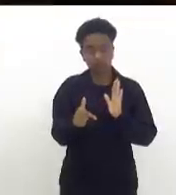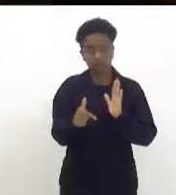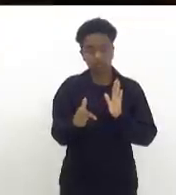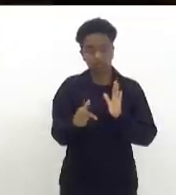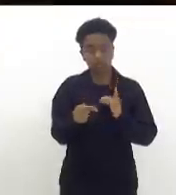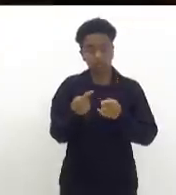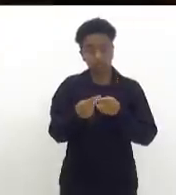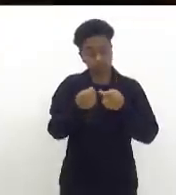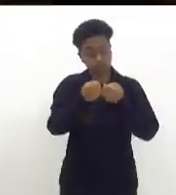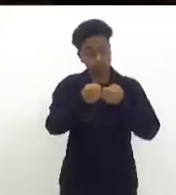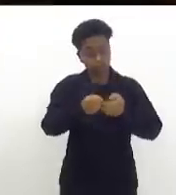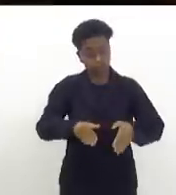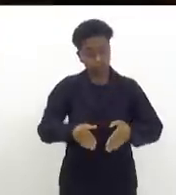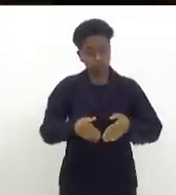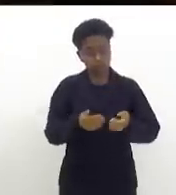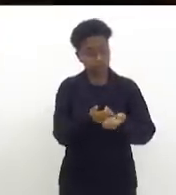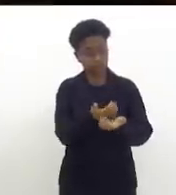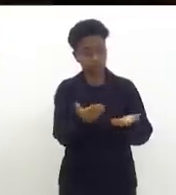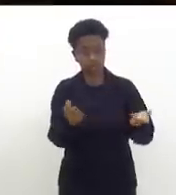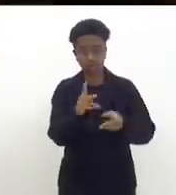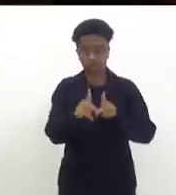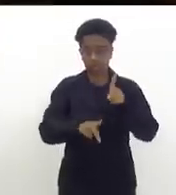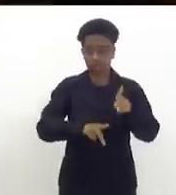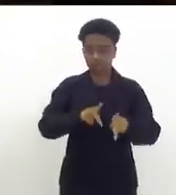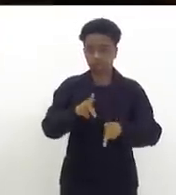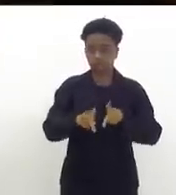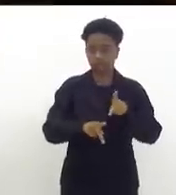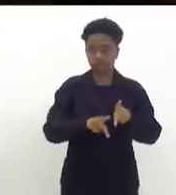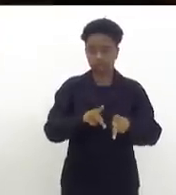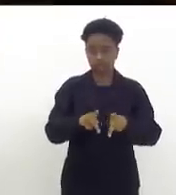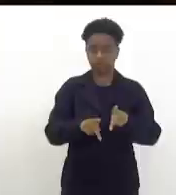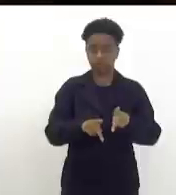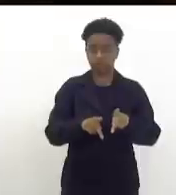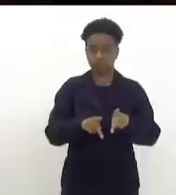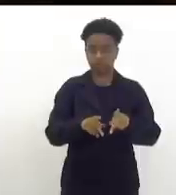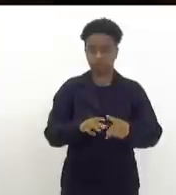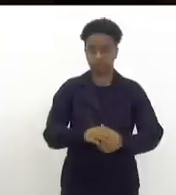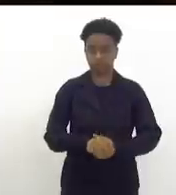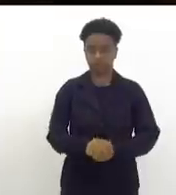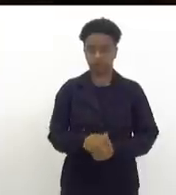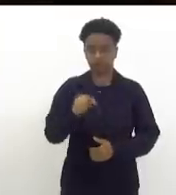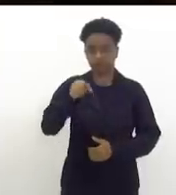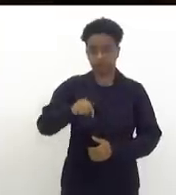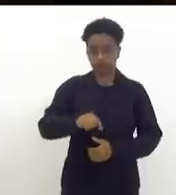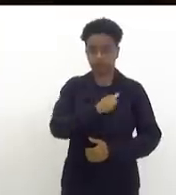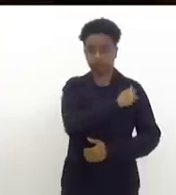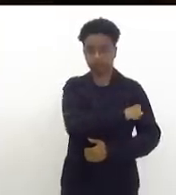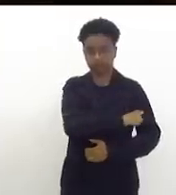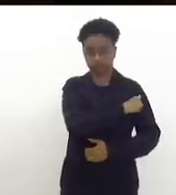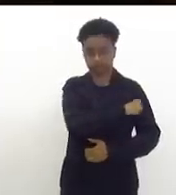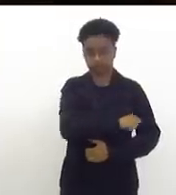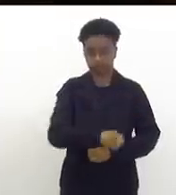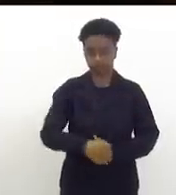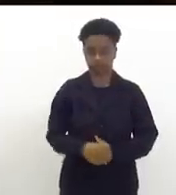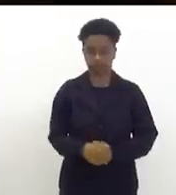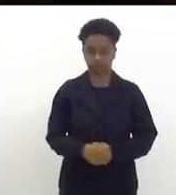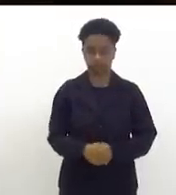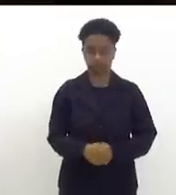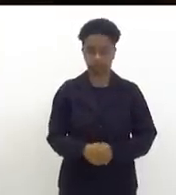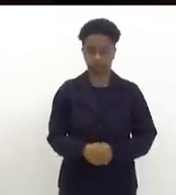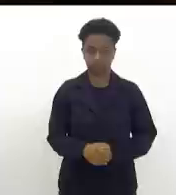prejuízo dado aos usuários contribuintes do Estado do Rio de Janeiro